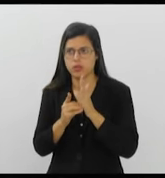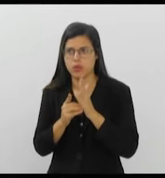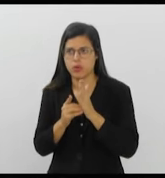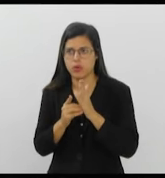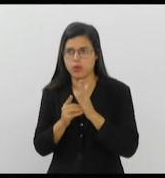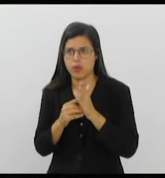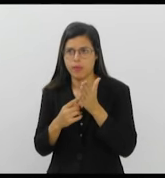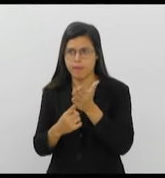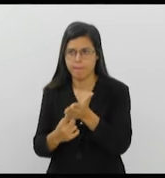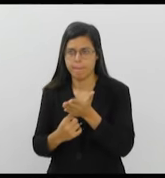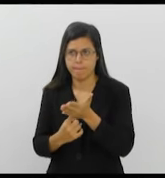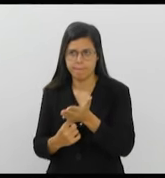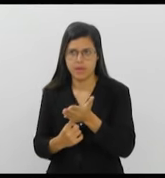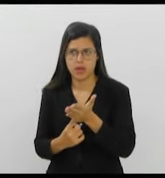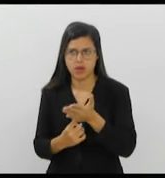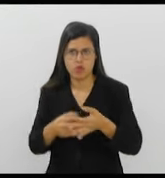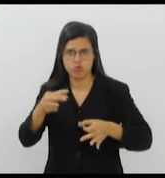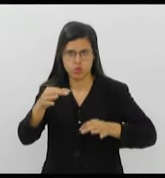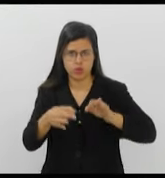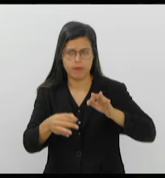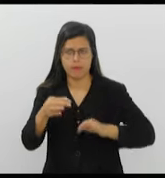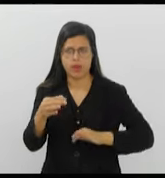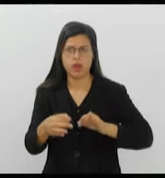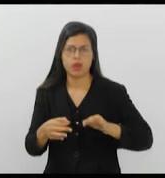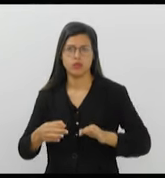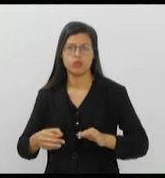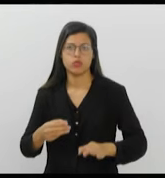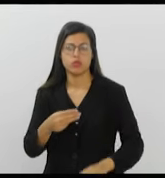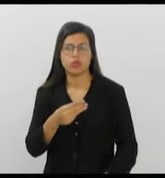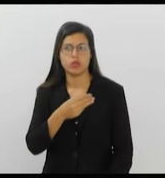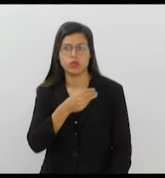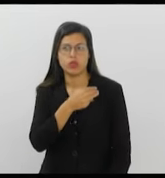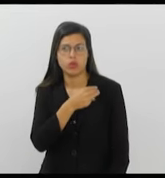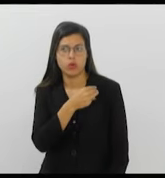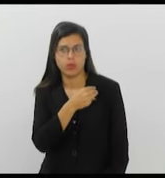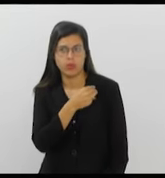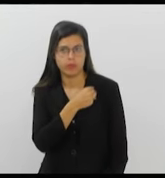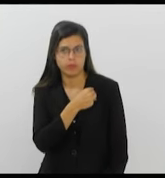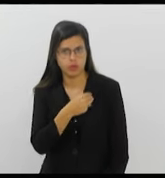órgão pleno. E aí o ministro Flávio Dino